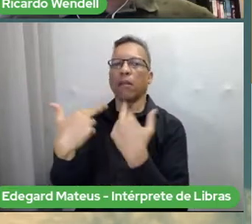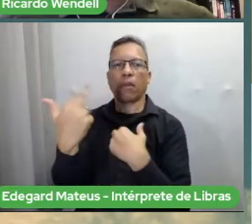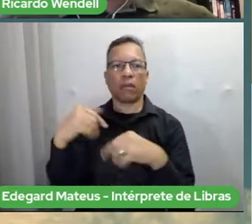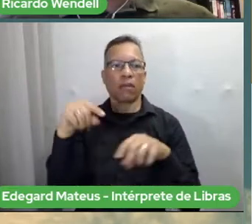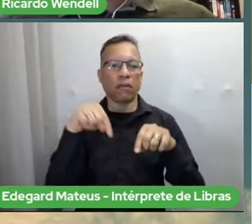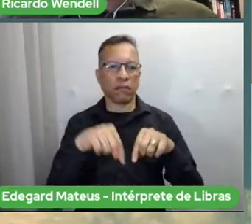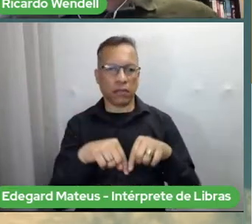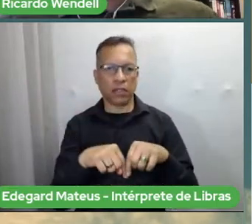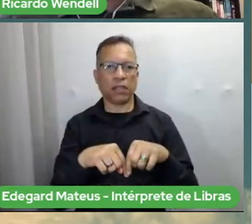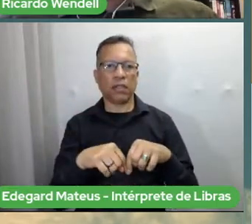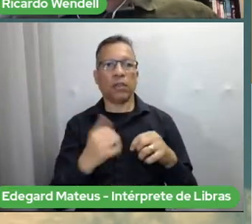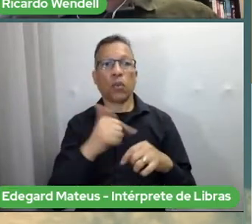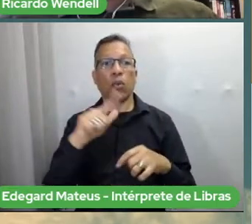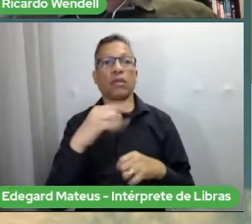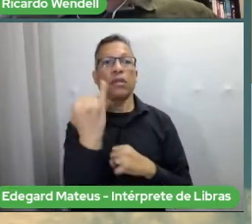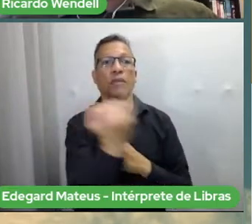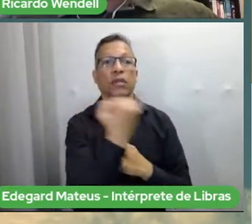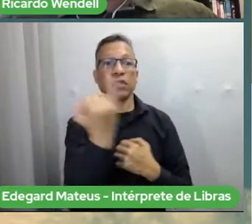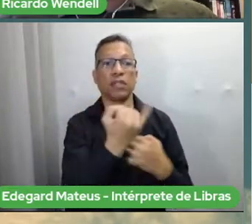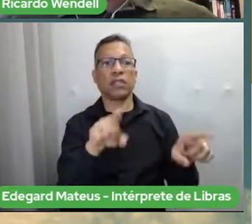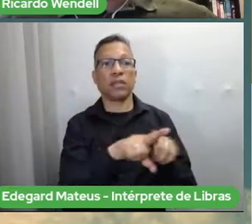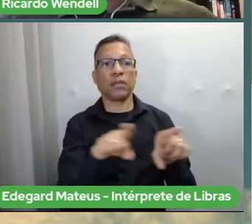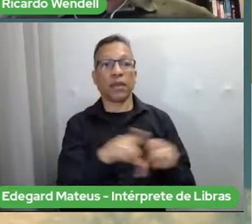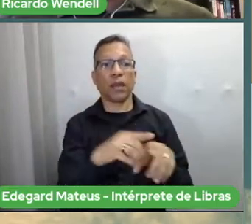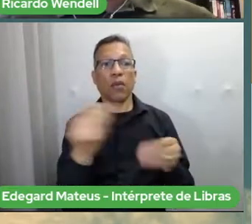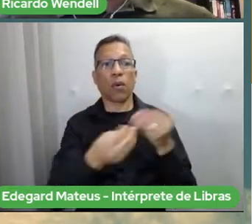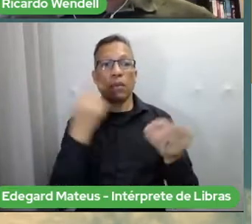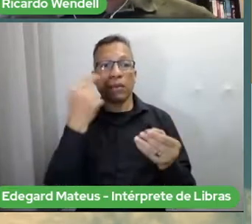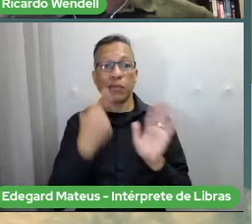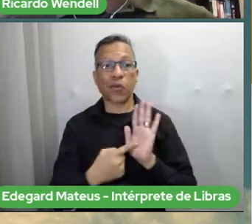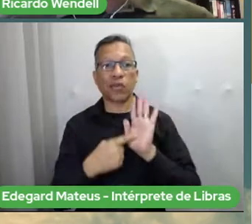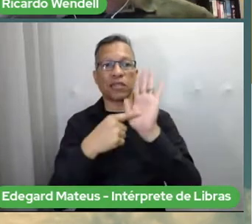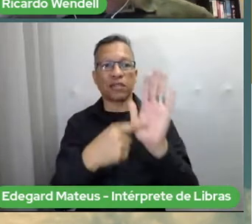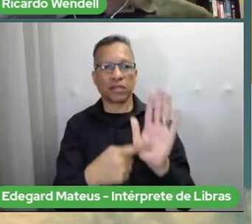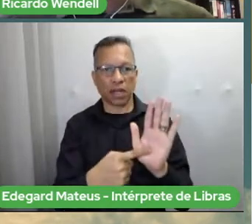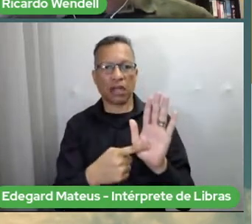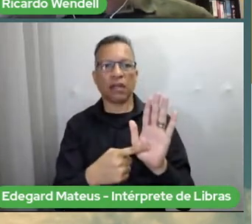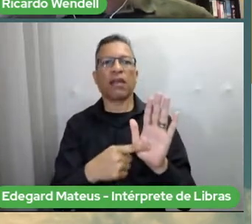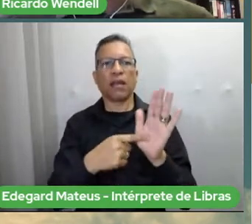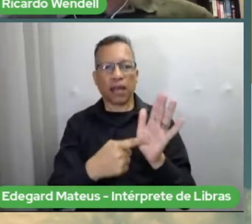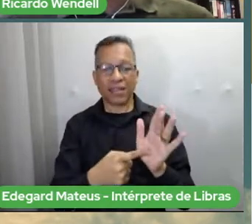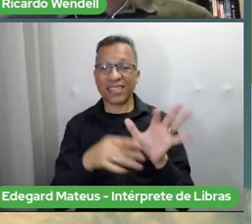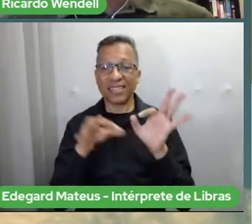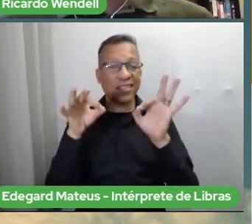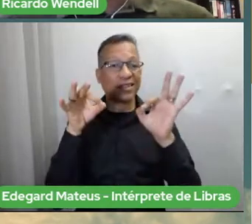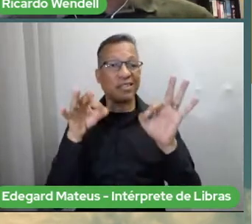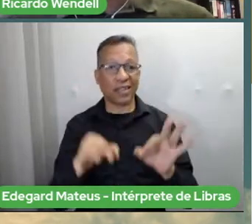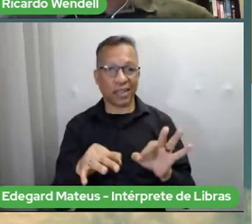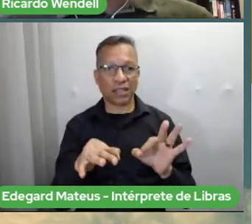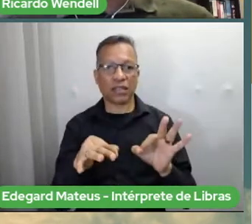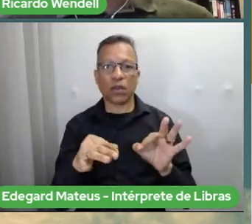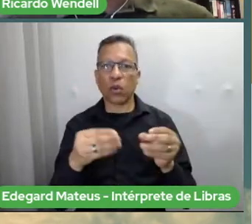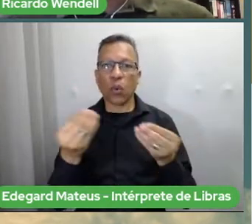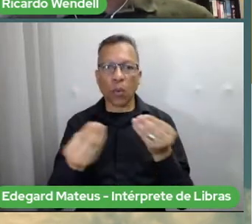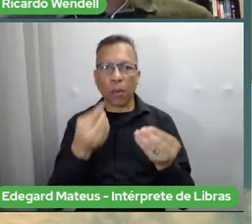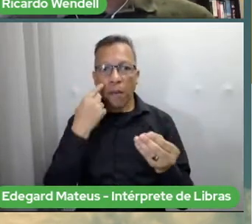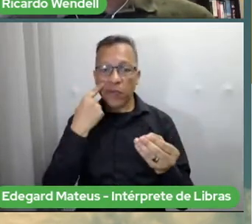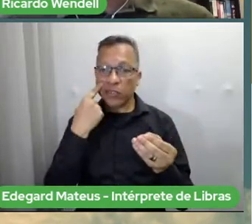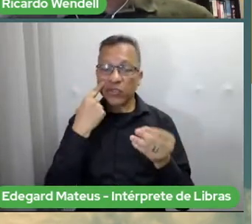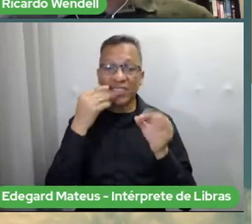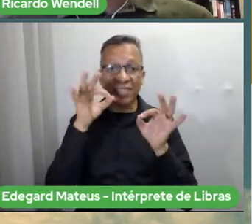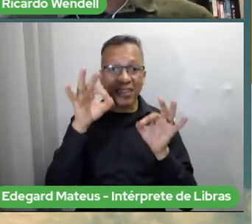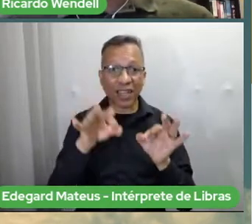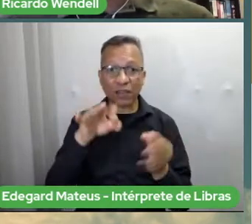ponto super importante é como demonstrar a viabilidade, como demonstrar o ROI disso, né? Como que eu materializo o valor de ser